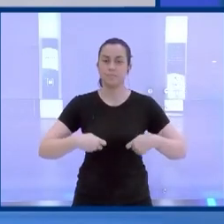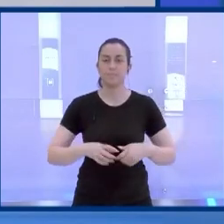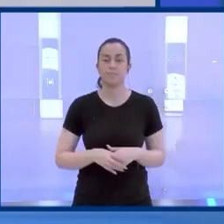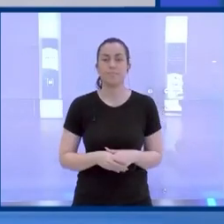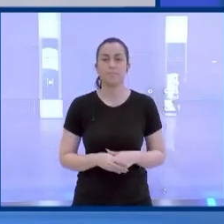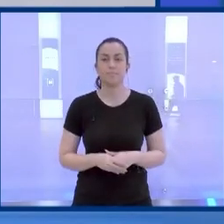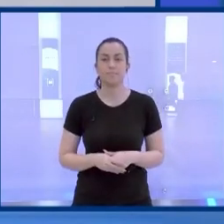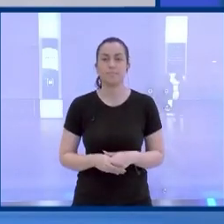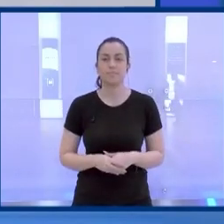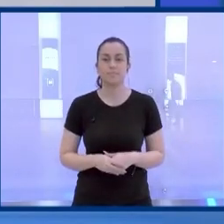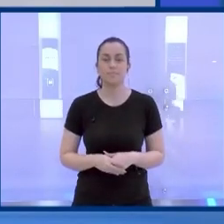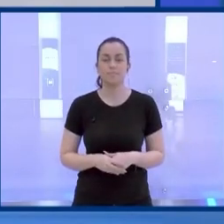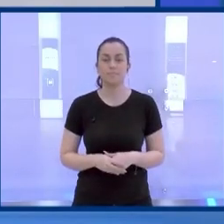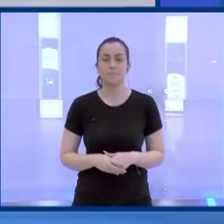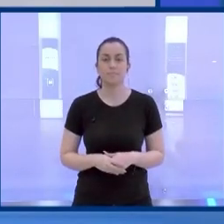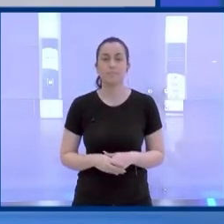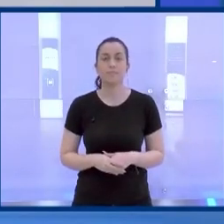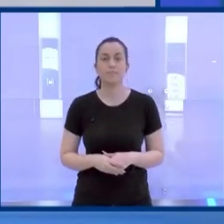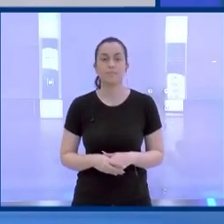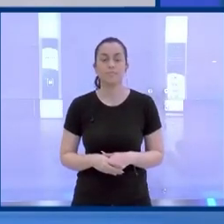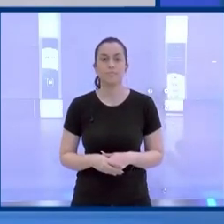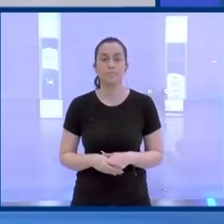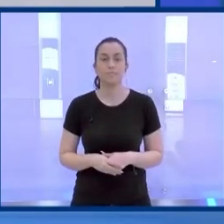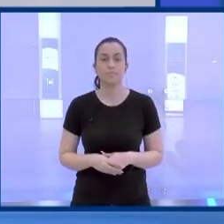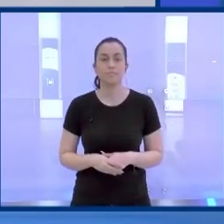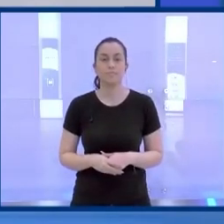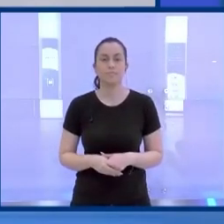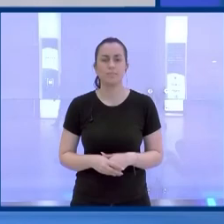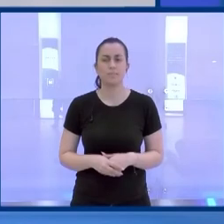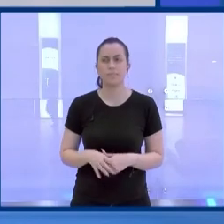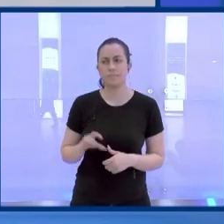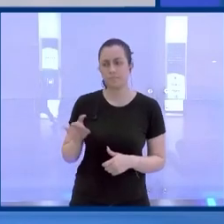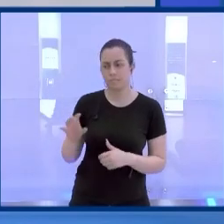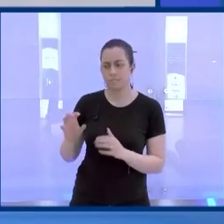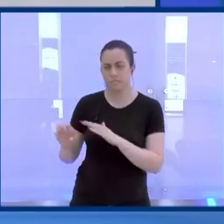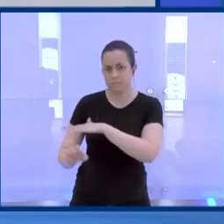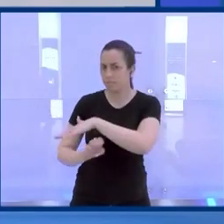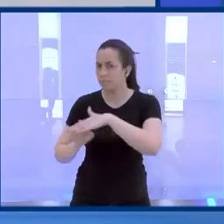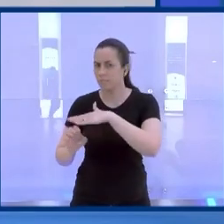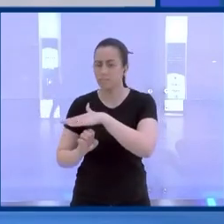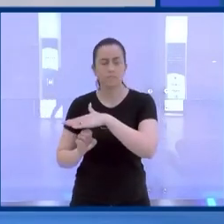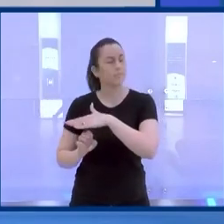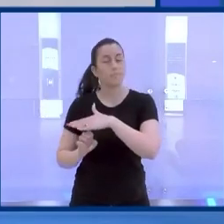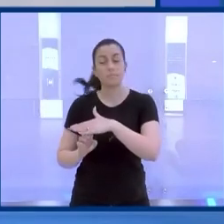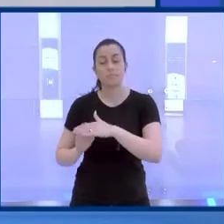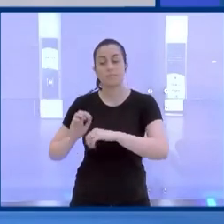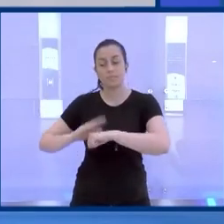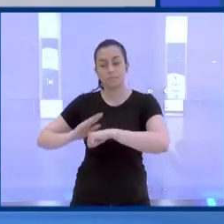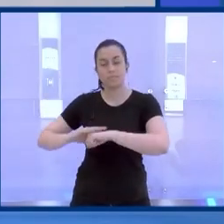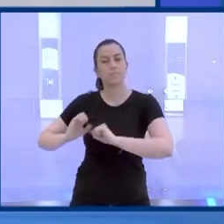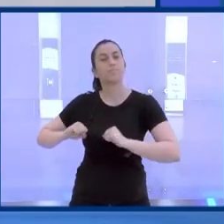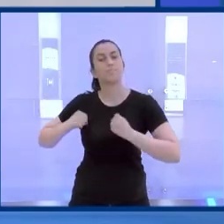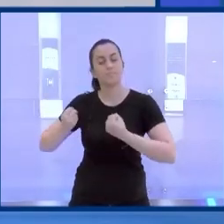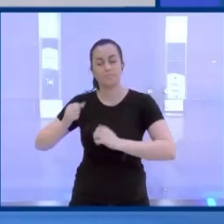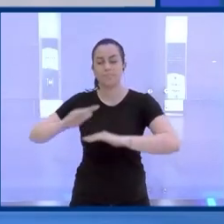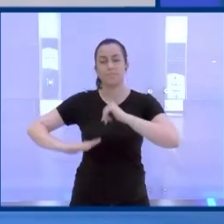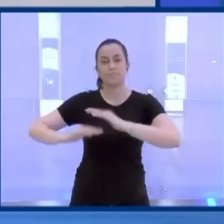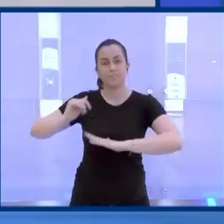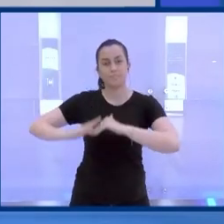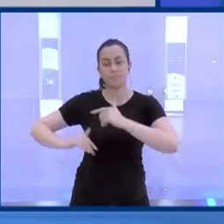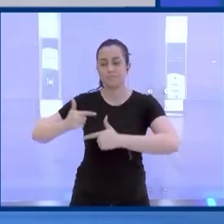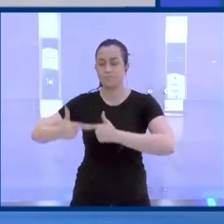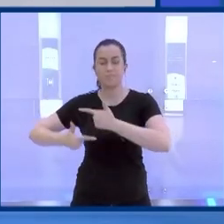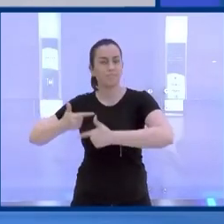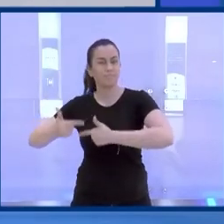sociedade, que é não ter uma empresa necessariamente, mas ter o serviço prestado. E aí que entra essa nossa compreensão